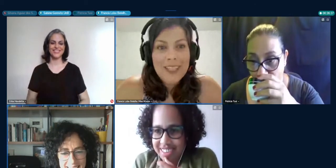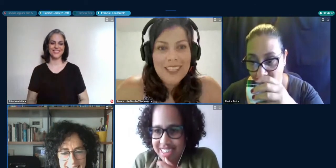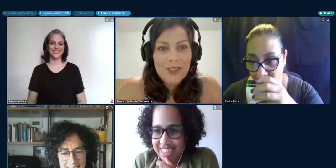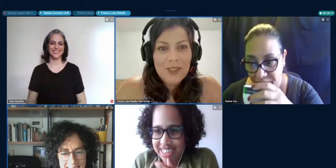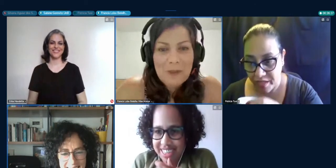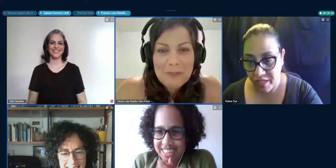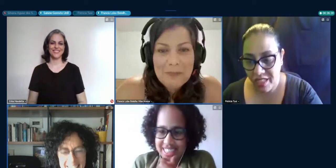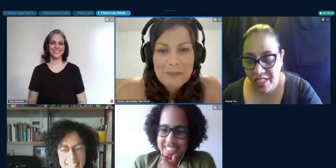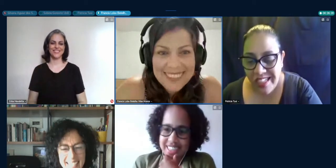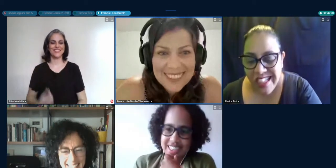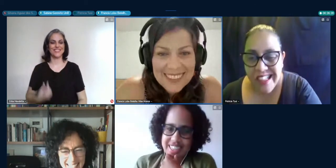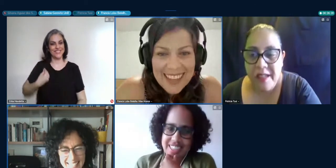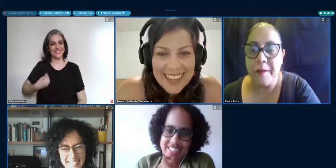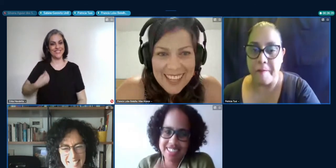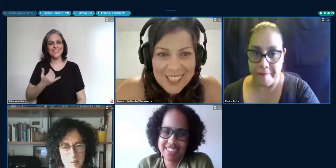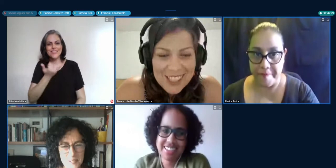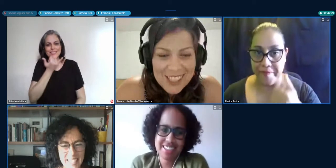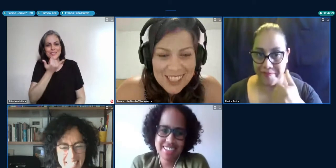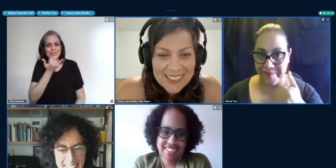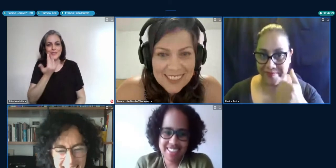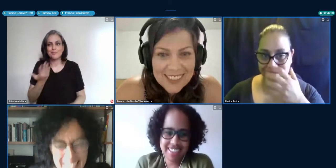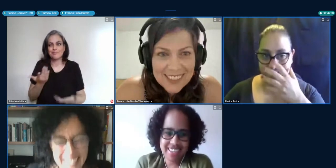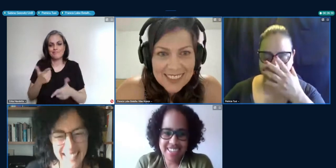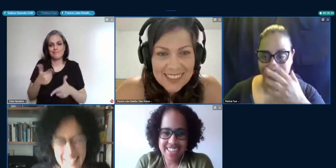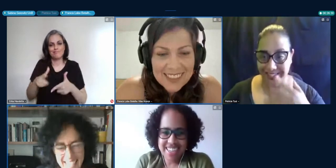Voltei, desculpa. Internet.